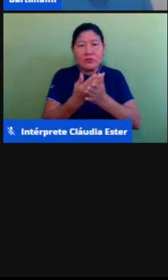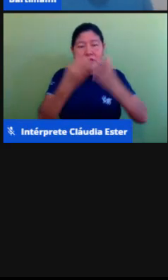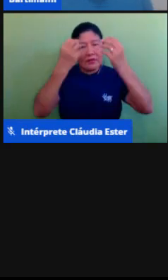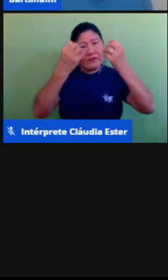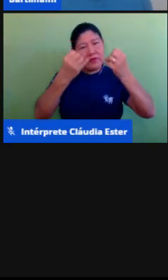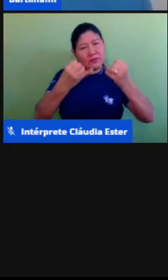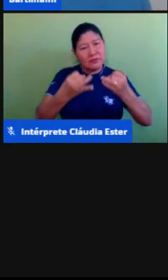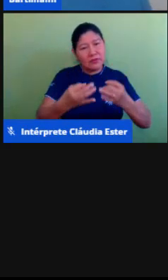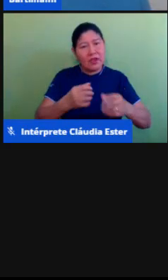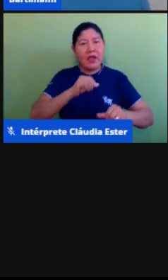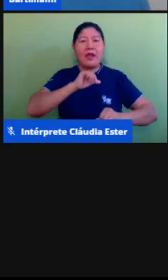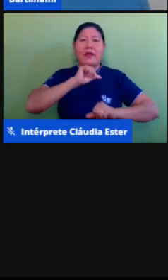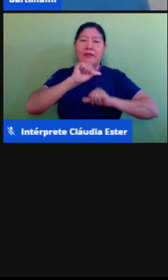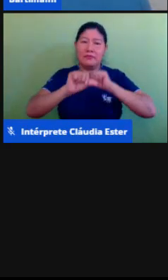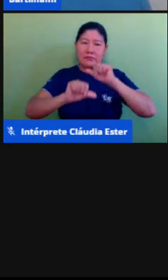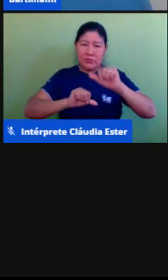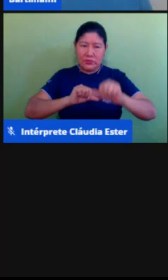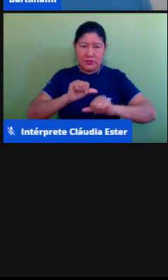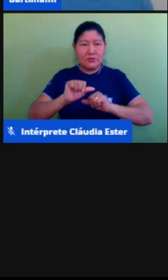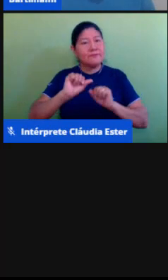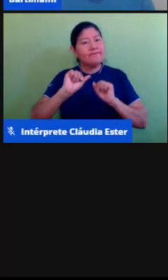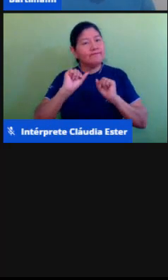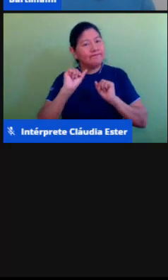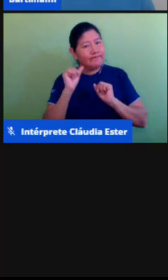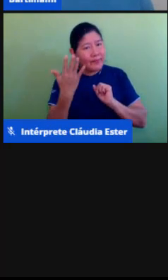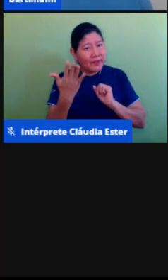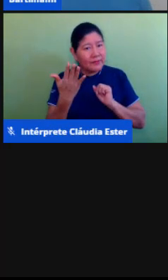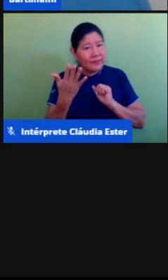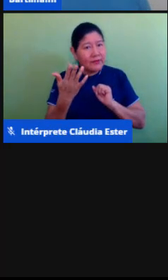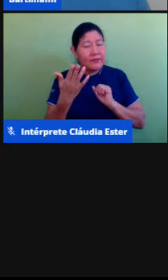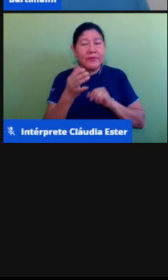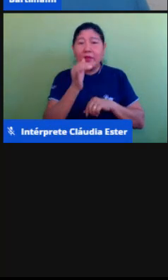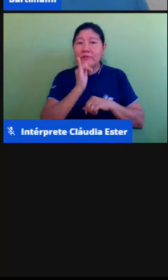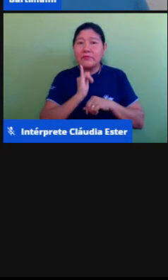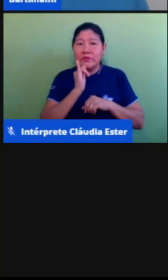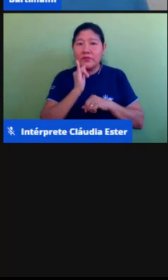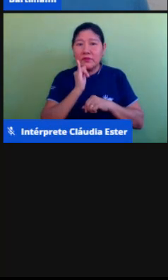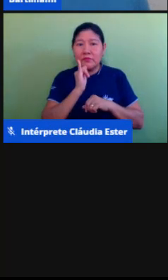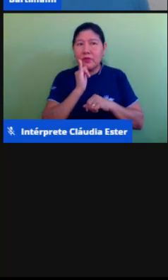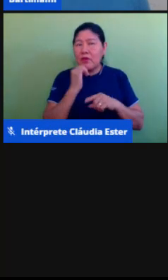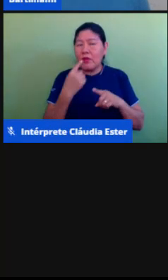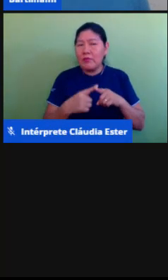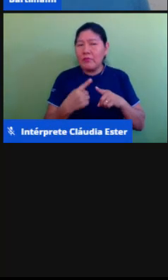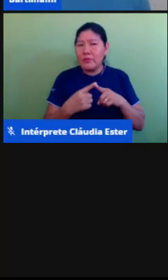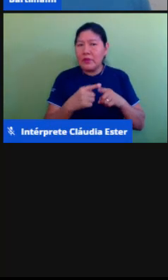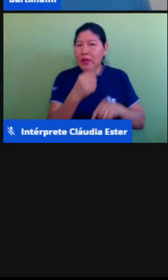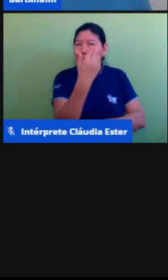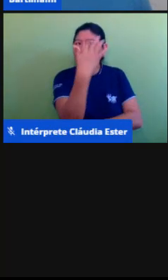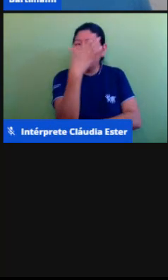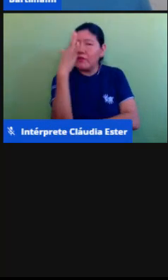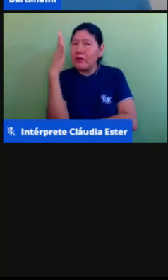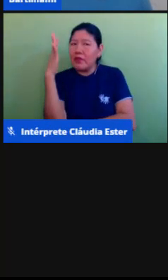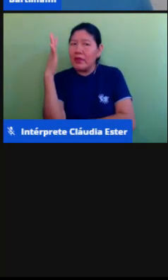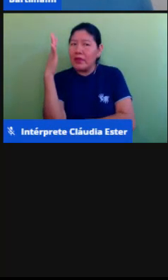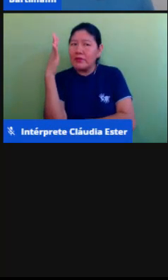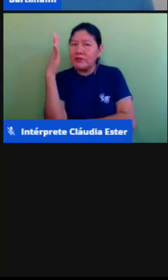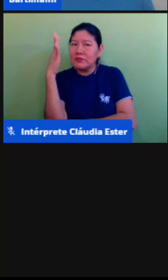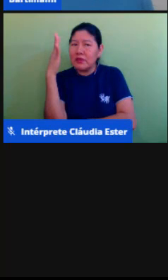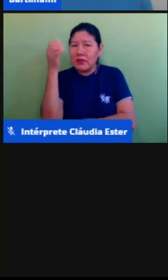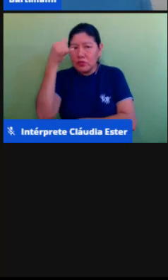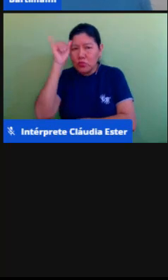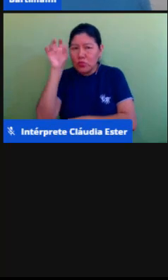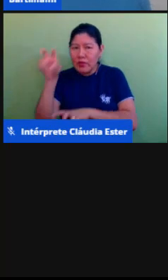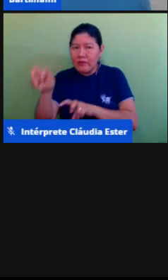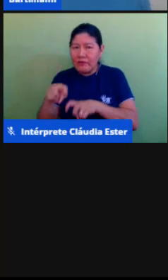essa alteração, como por exemplo, dessa ocupação das áreas de florestas plantadas, que uma fazenda, uma empresa